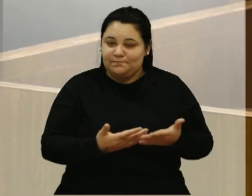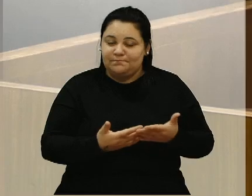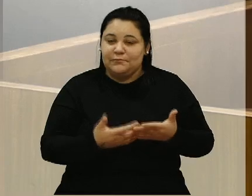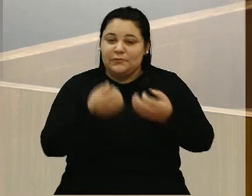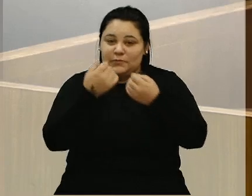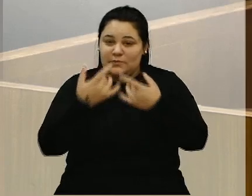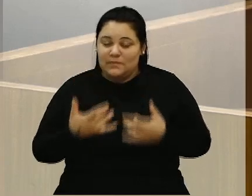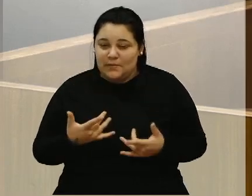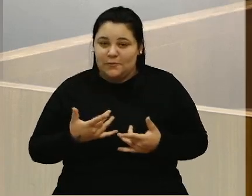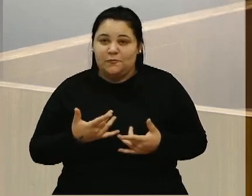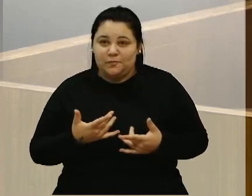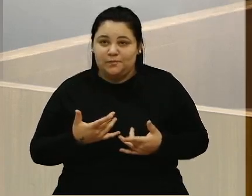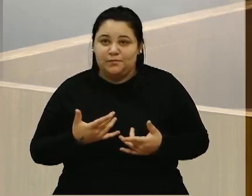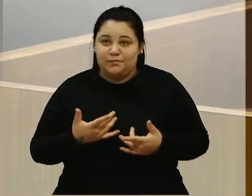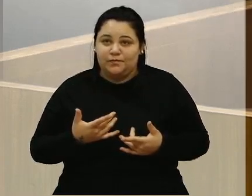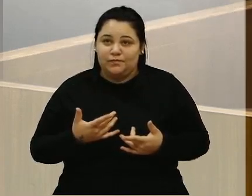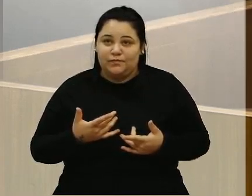debate,